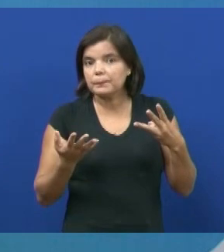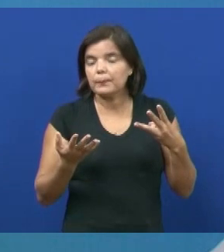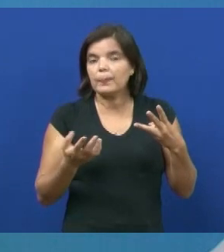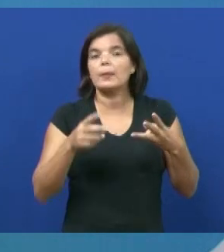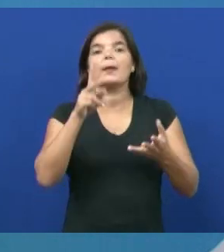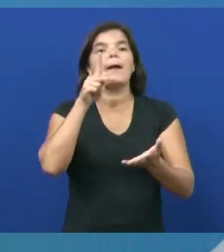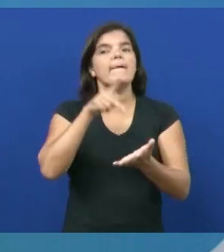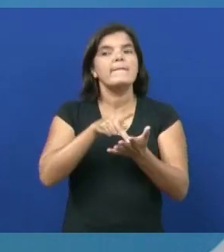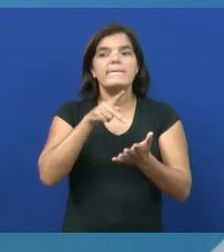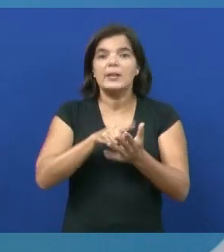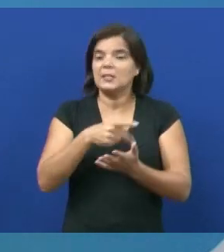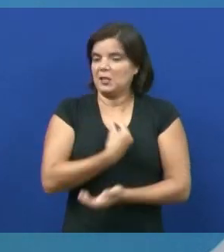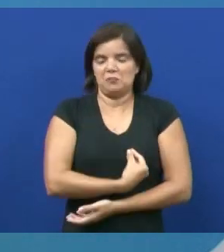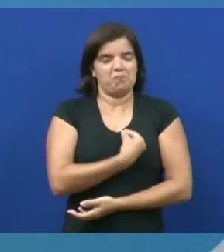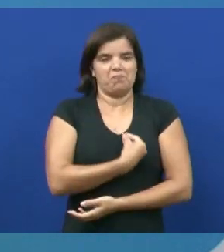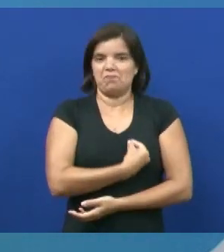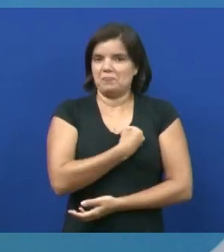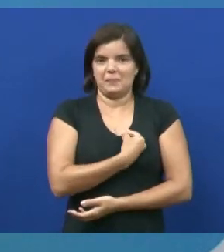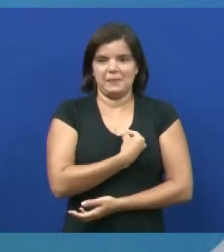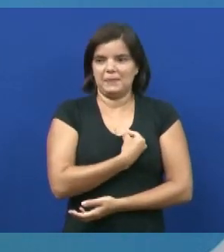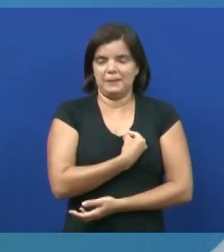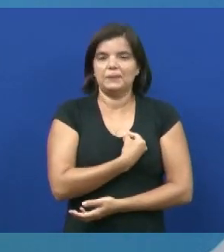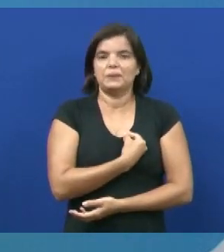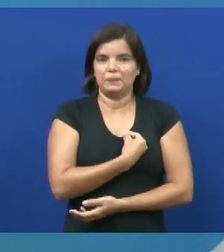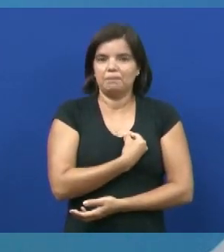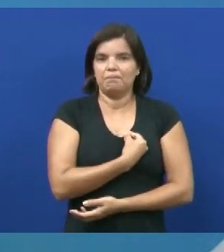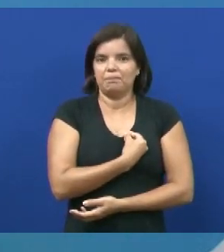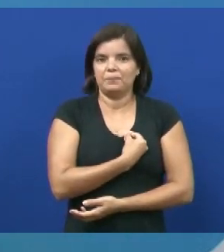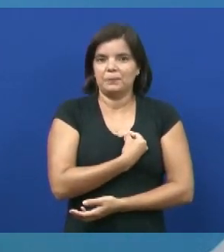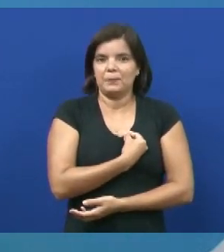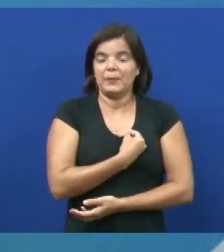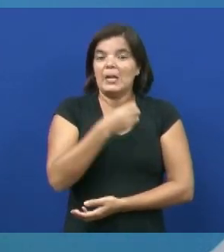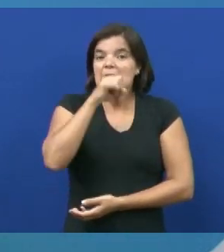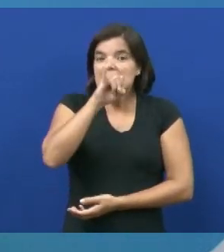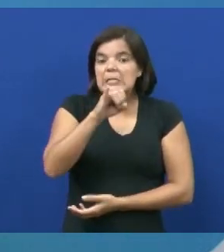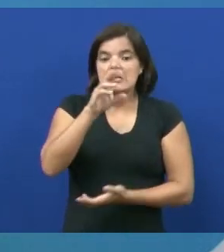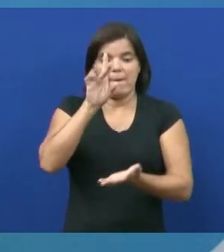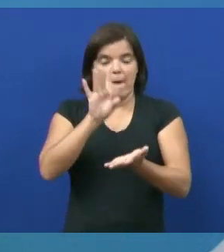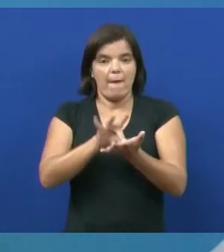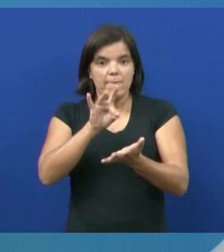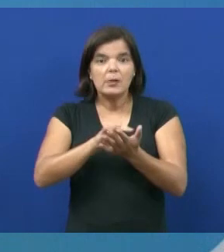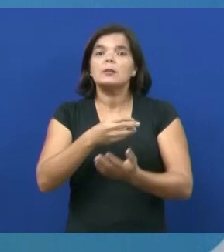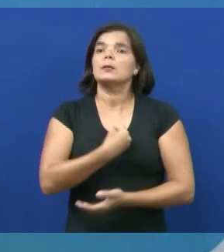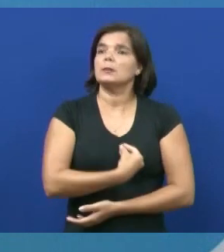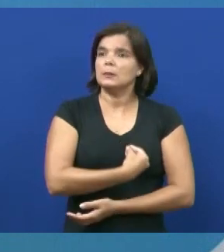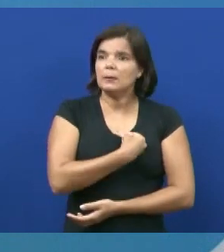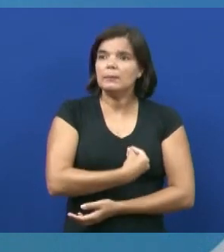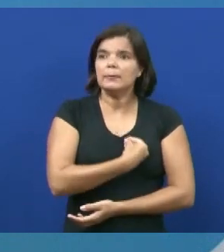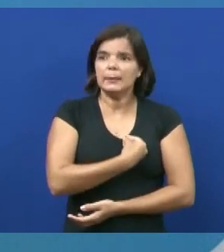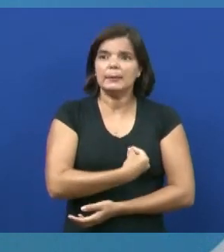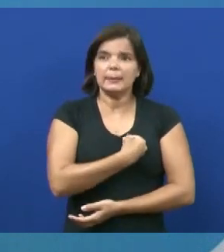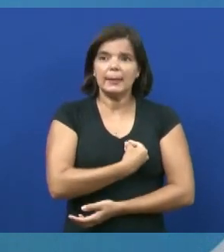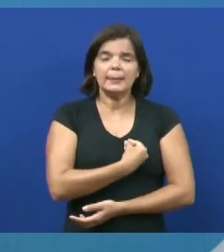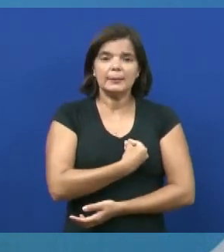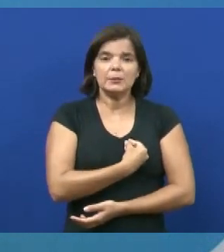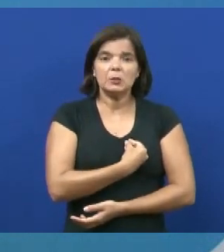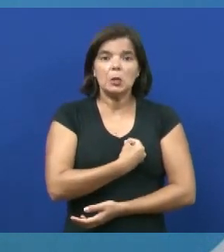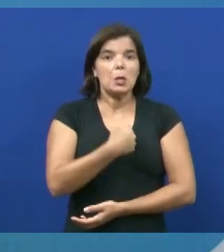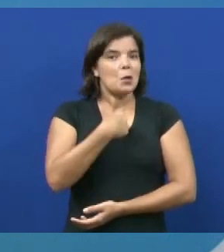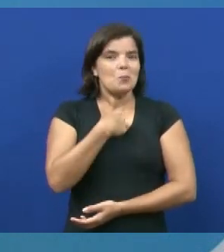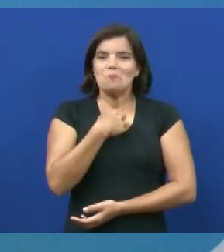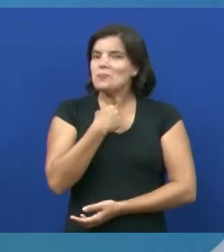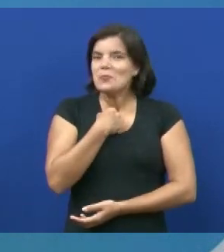A verdade não existe, tá? Se a verdade existisse, eu